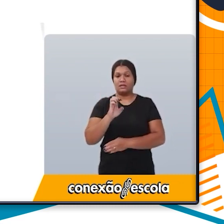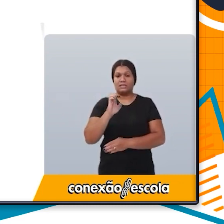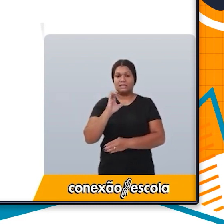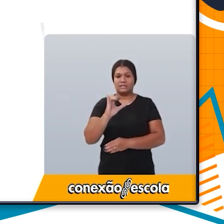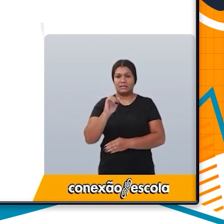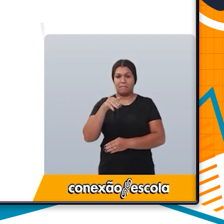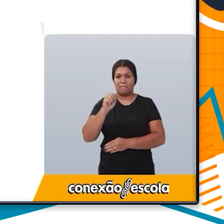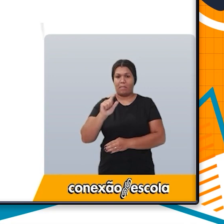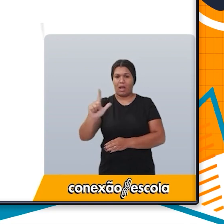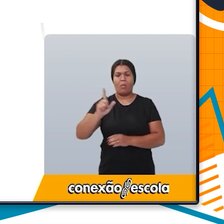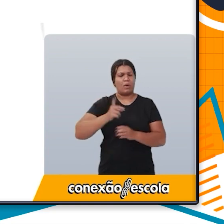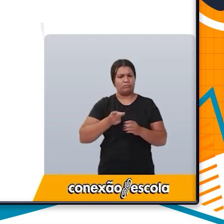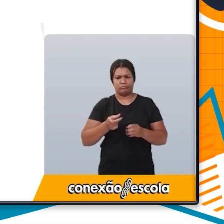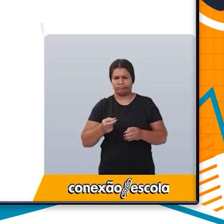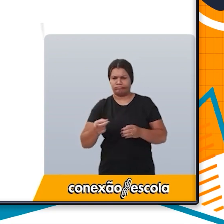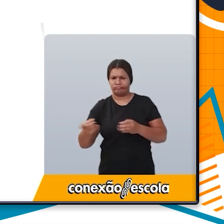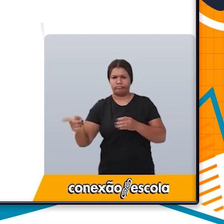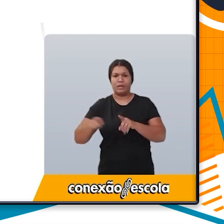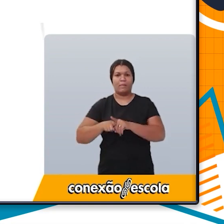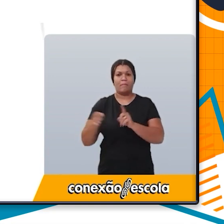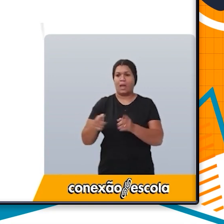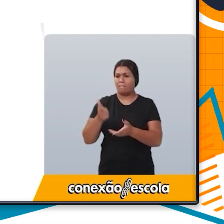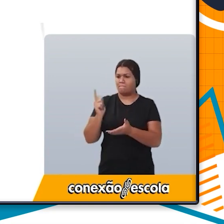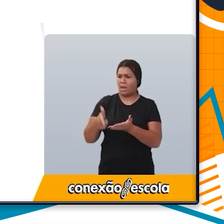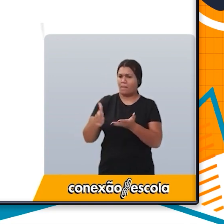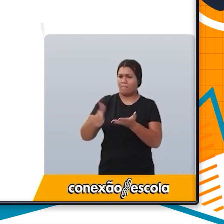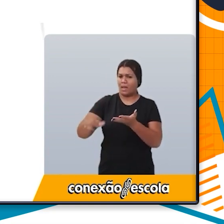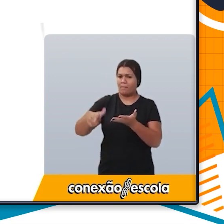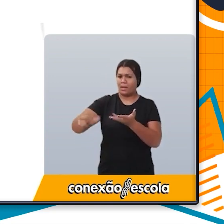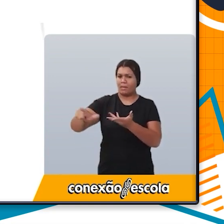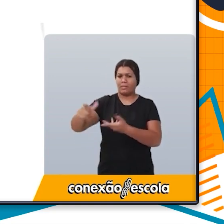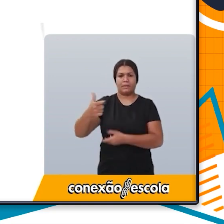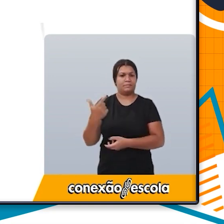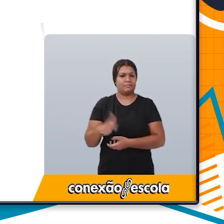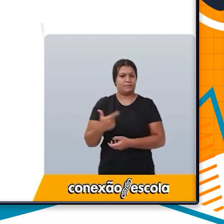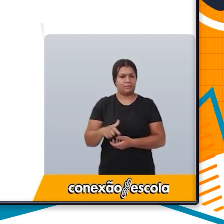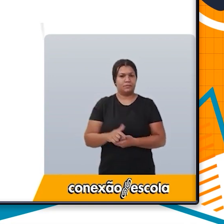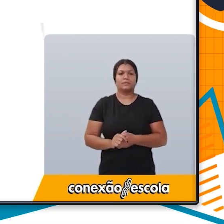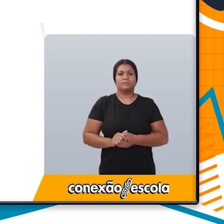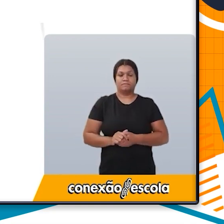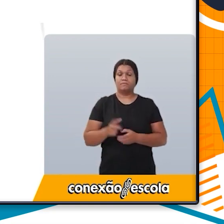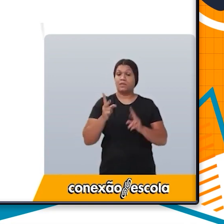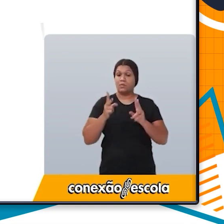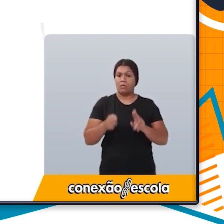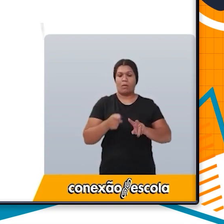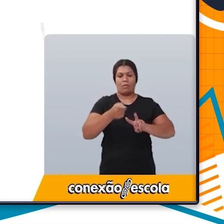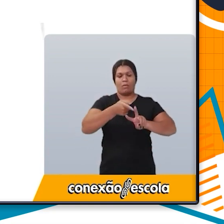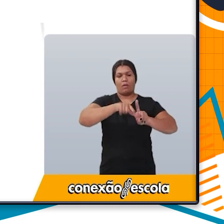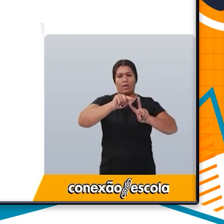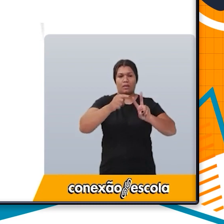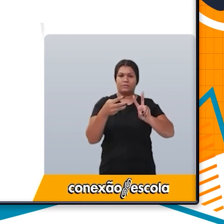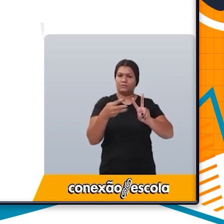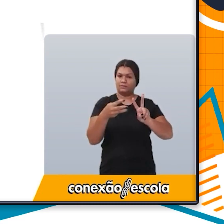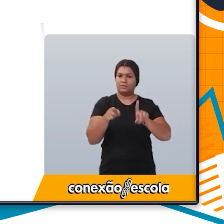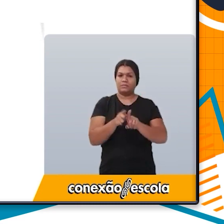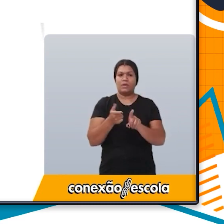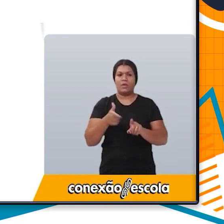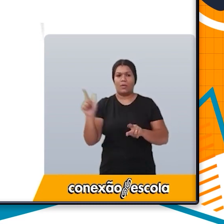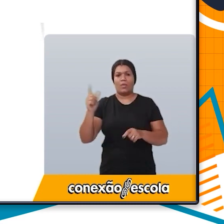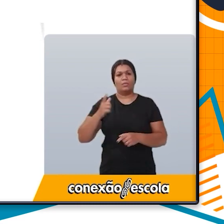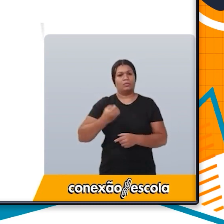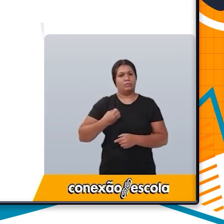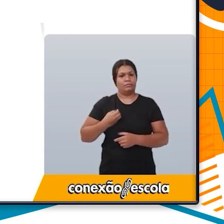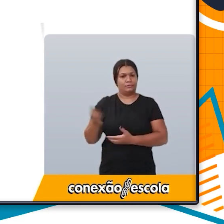infinita, mas não tem repetição. O mesmo acontece com o número raiz de 3, com este outro número